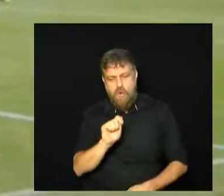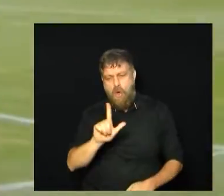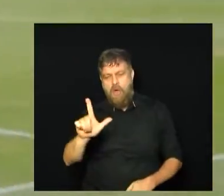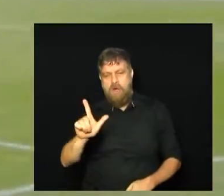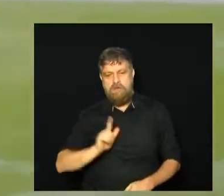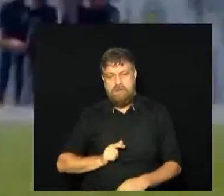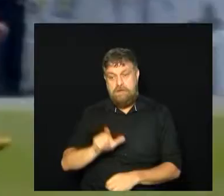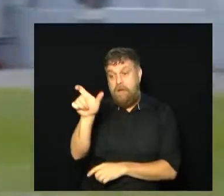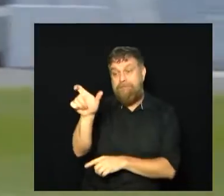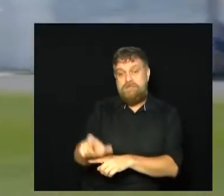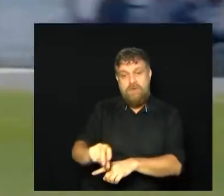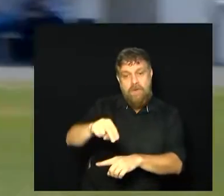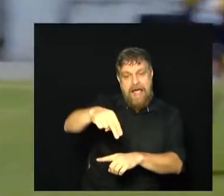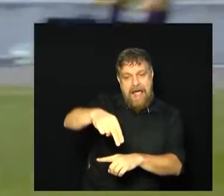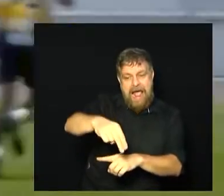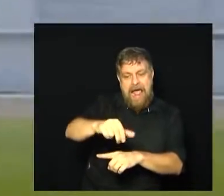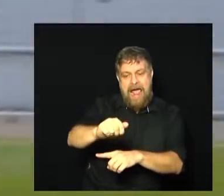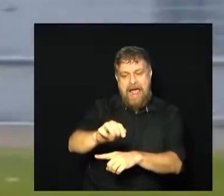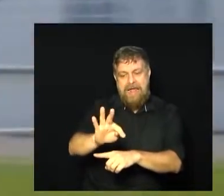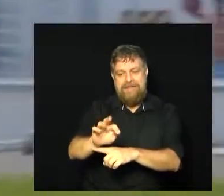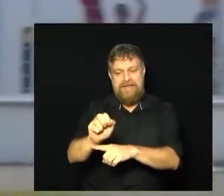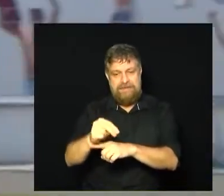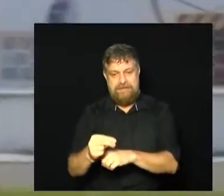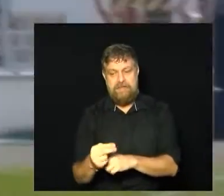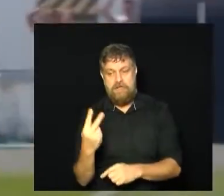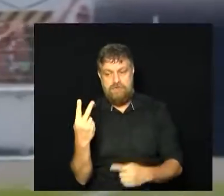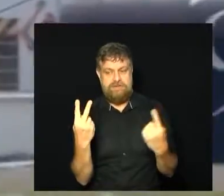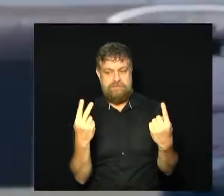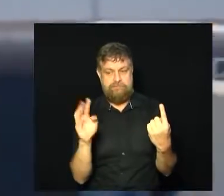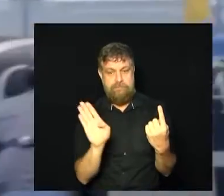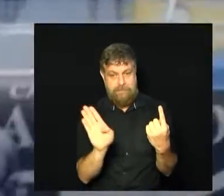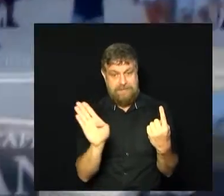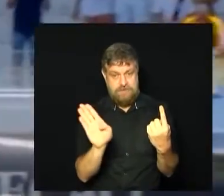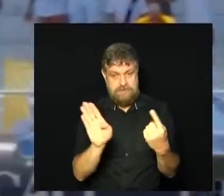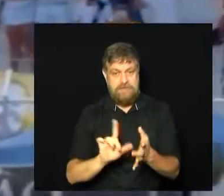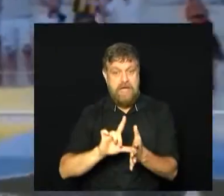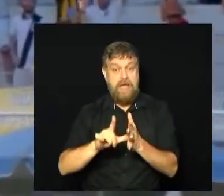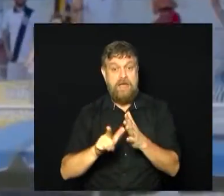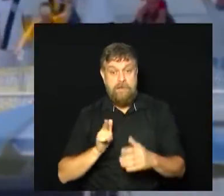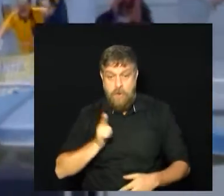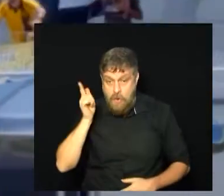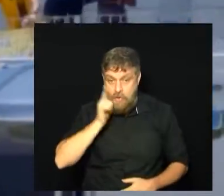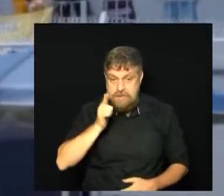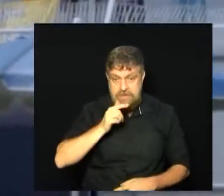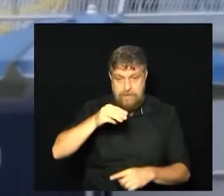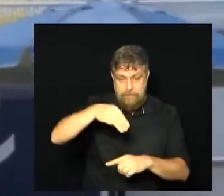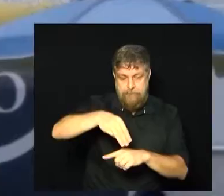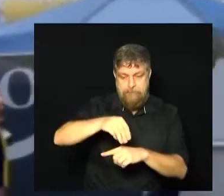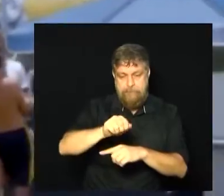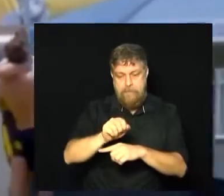Natan é o autor da virada, 2-1 Bartiras. No final ainda deu tempo de Maurício